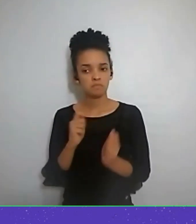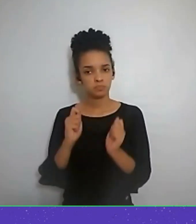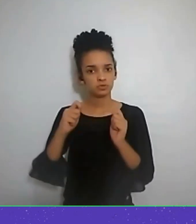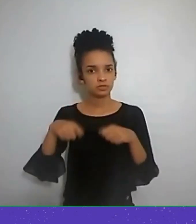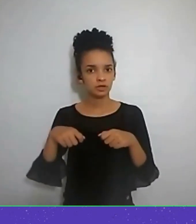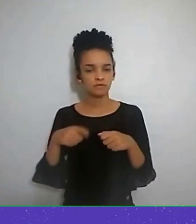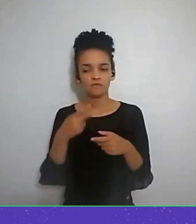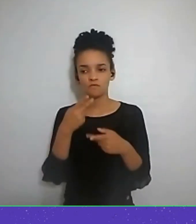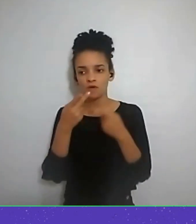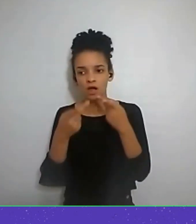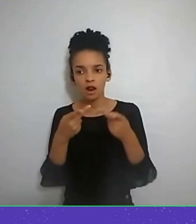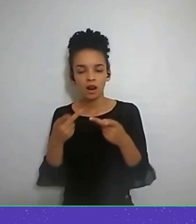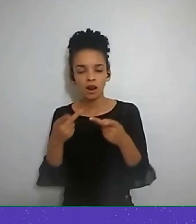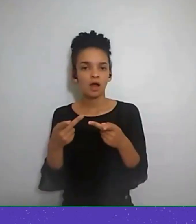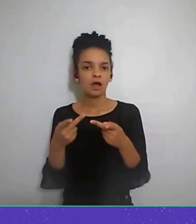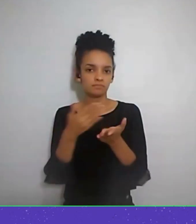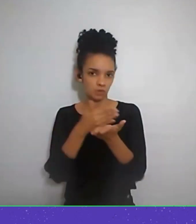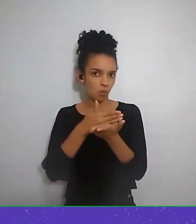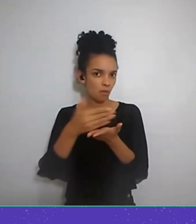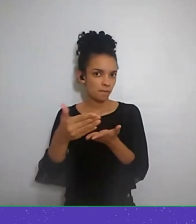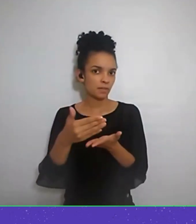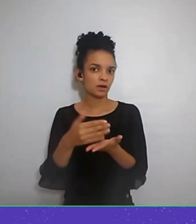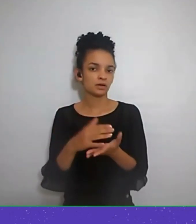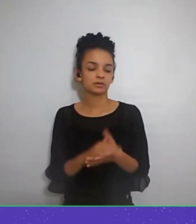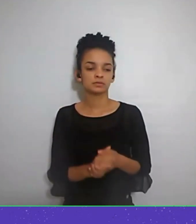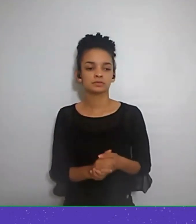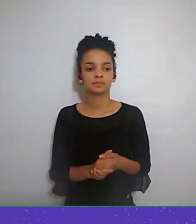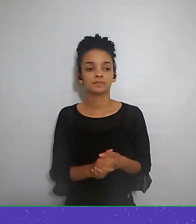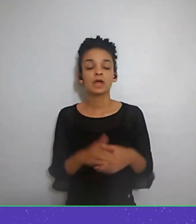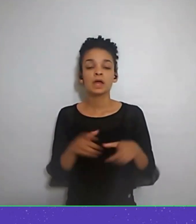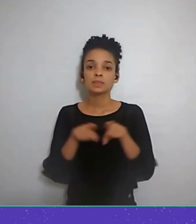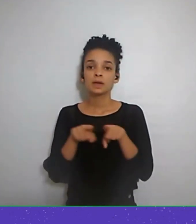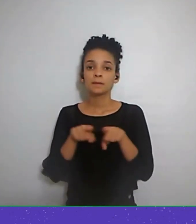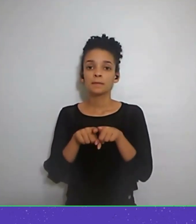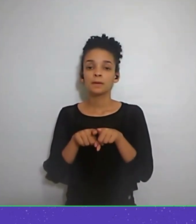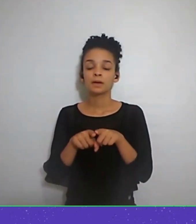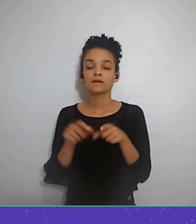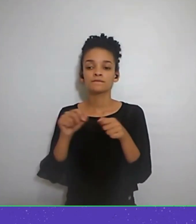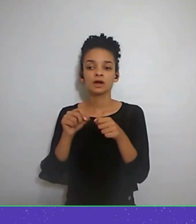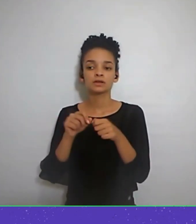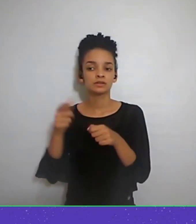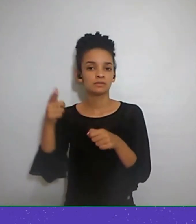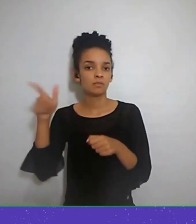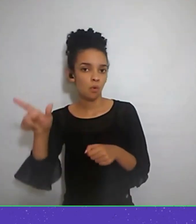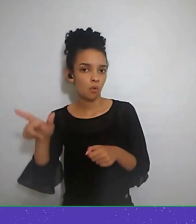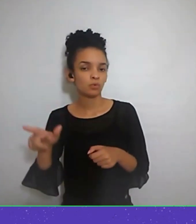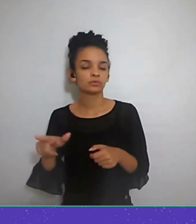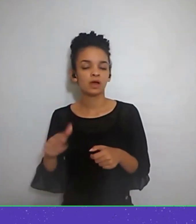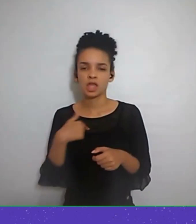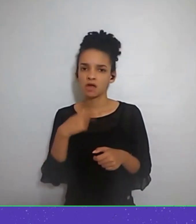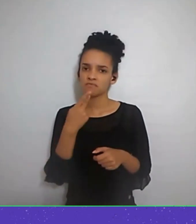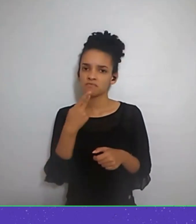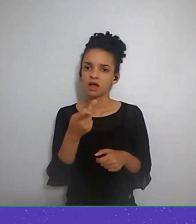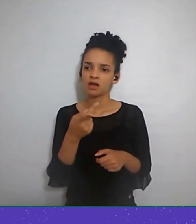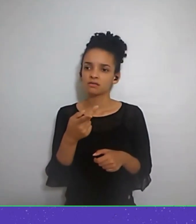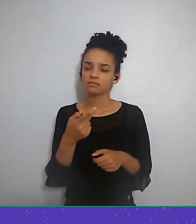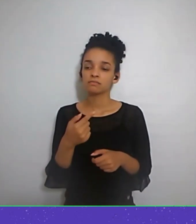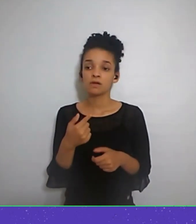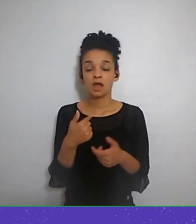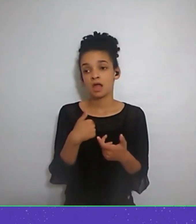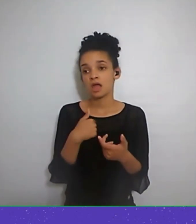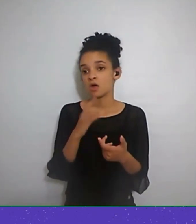e depois também fazer uma outra coisa. Eu falei para eles, eu sou apenas um soldado de